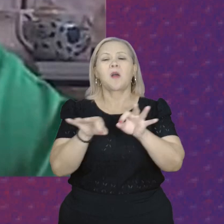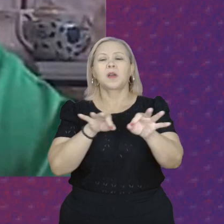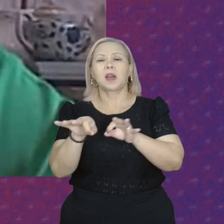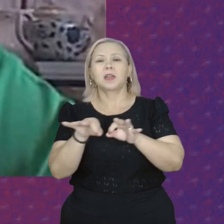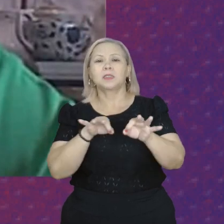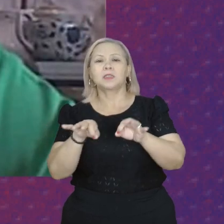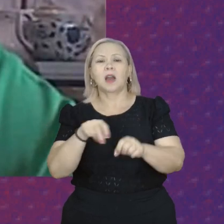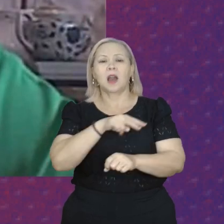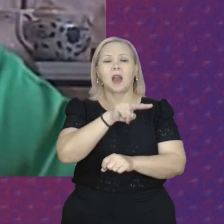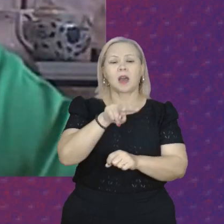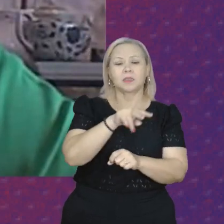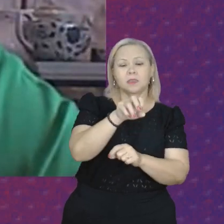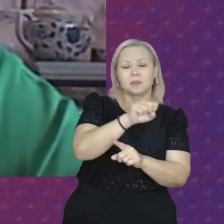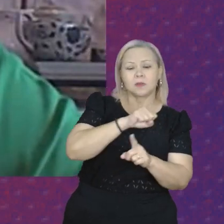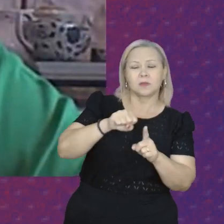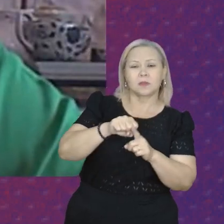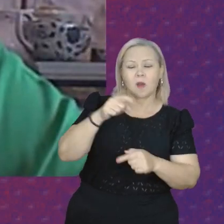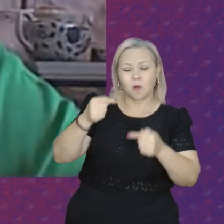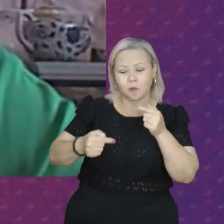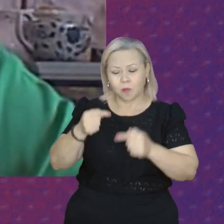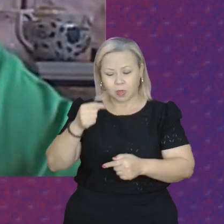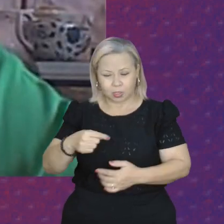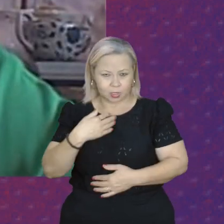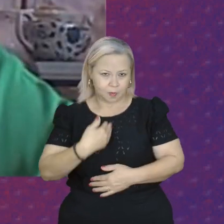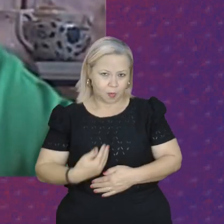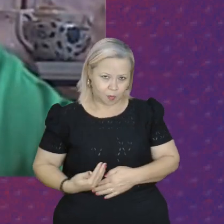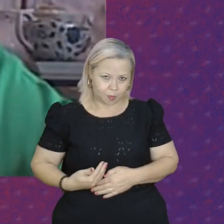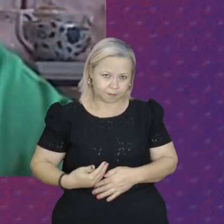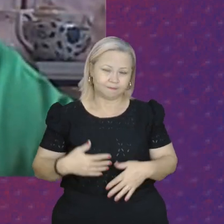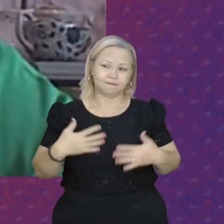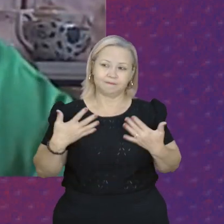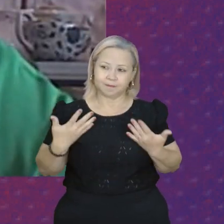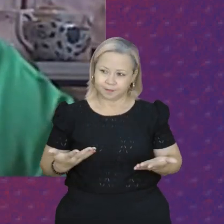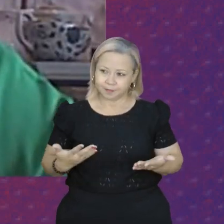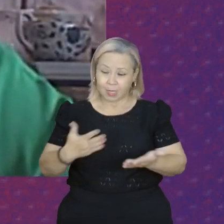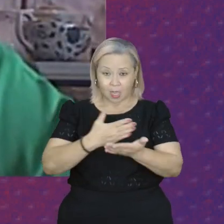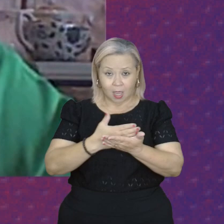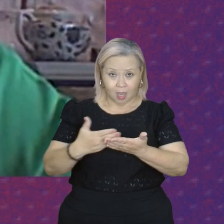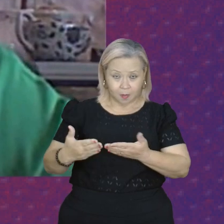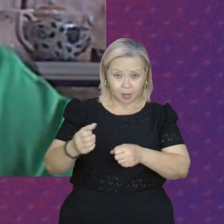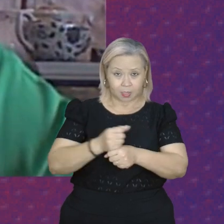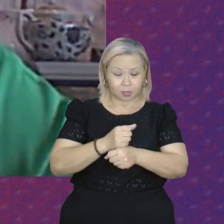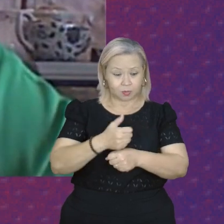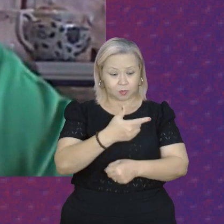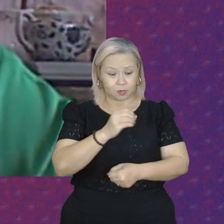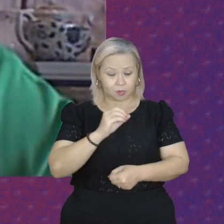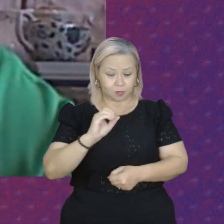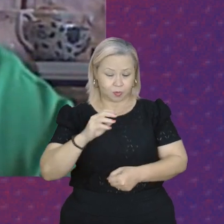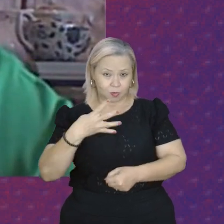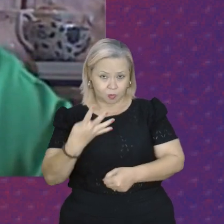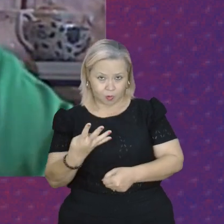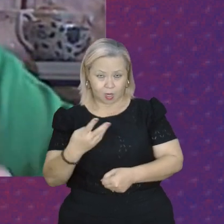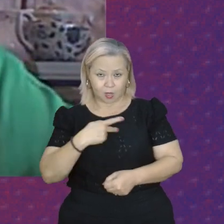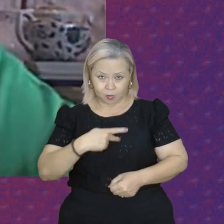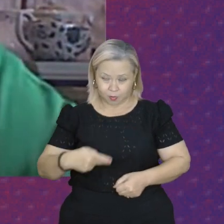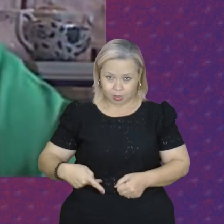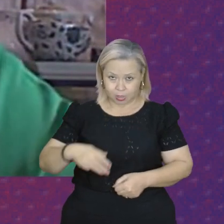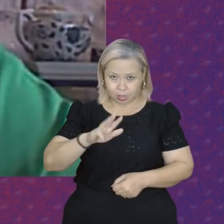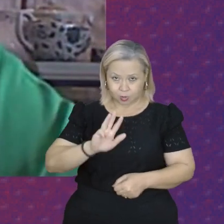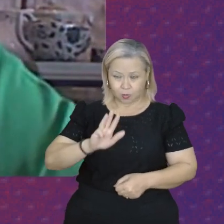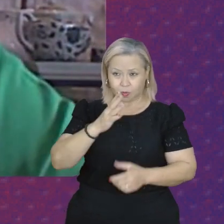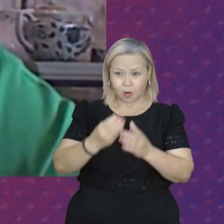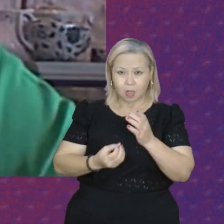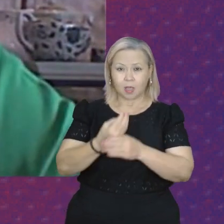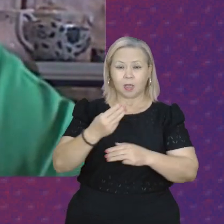assistência social como política pública. E aí, né, nós, a partir de 2004, quando o presidente Lula cria